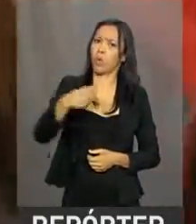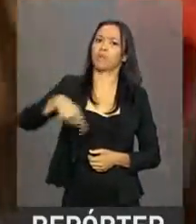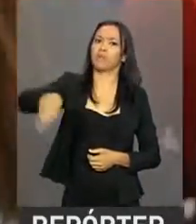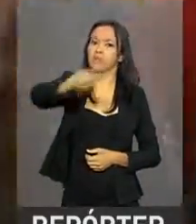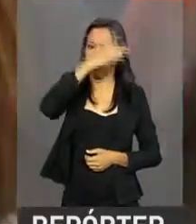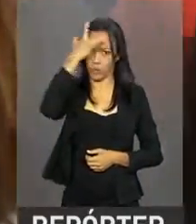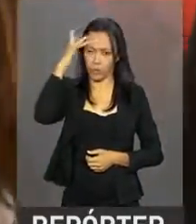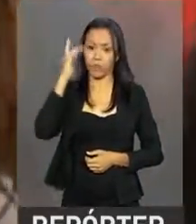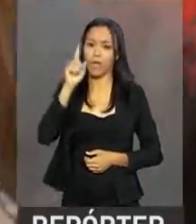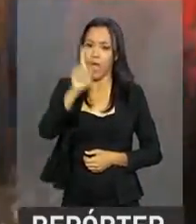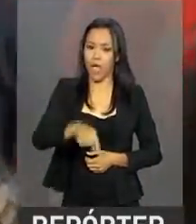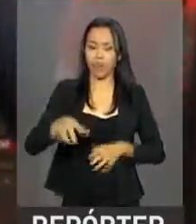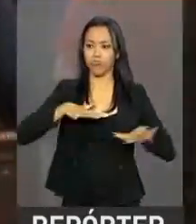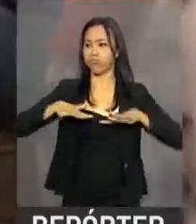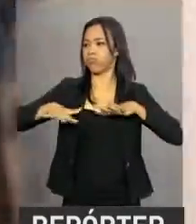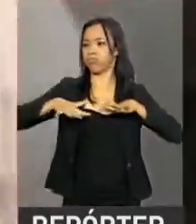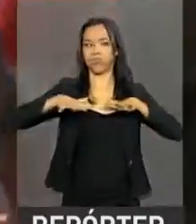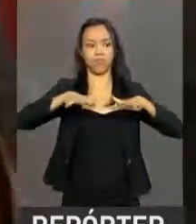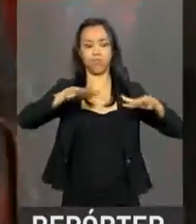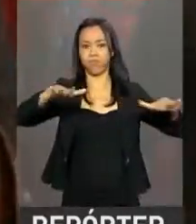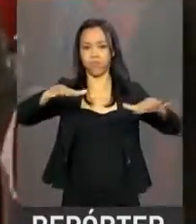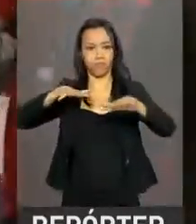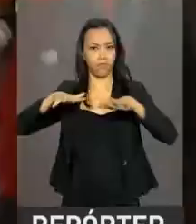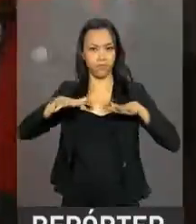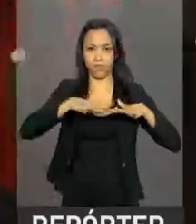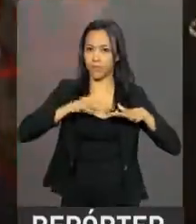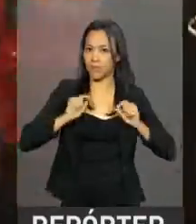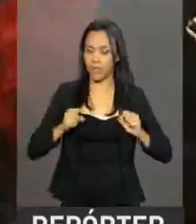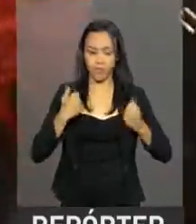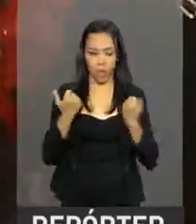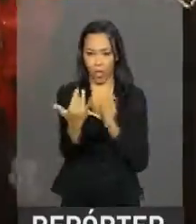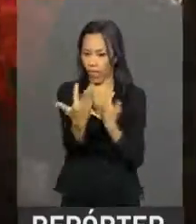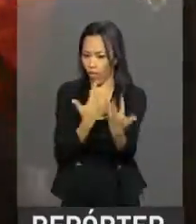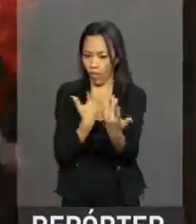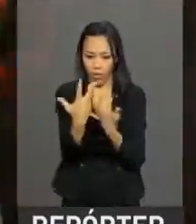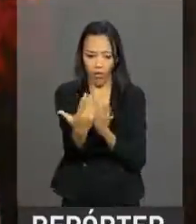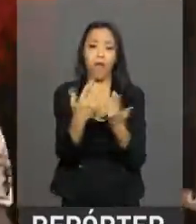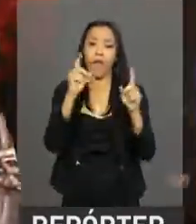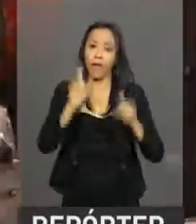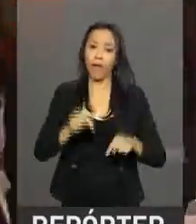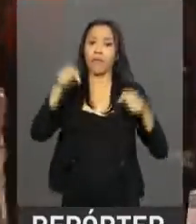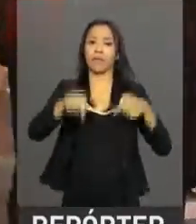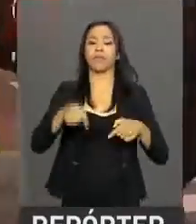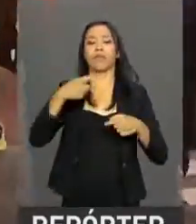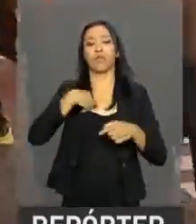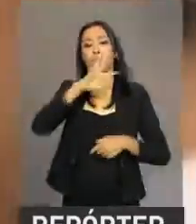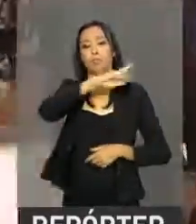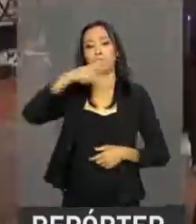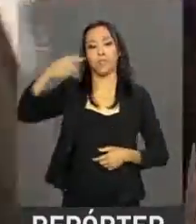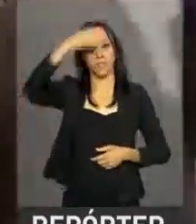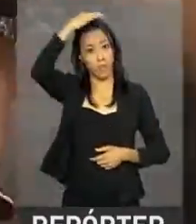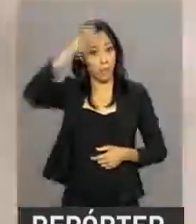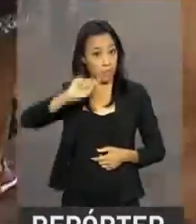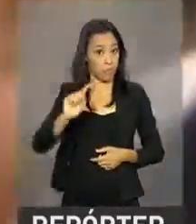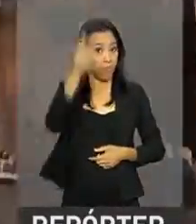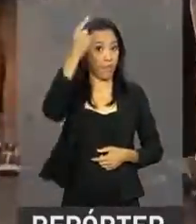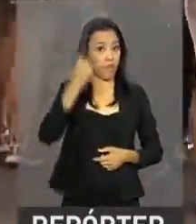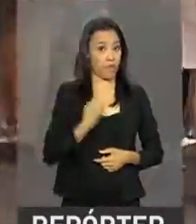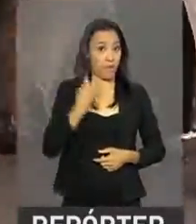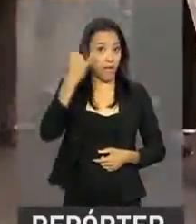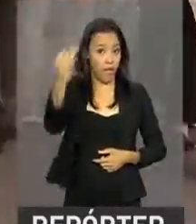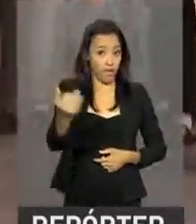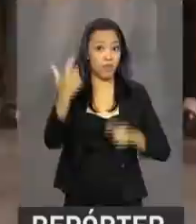vibrante e que também não dorme. E é aqui, na capital do Japão, que o presidente Michel Temer faz a primeira viagem de um chefe de